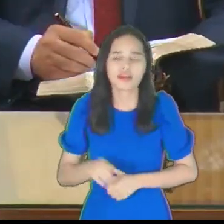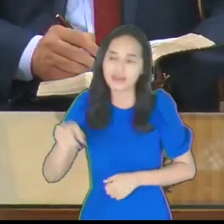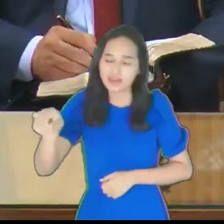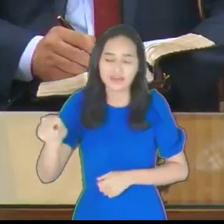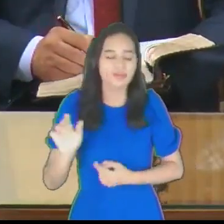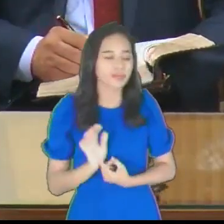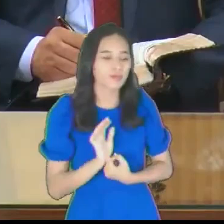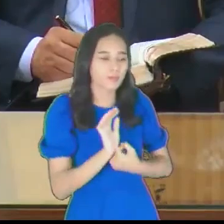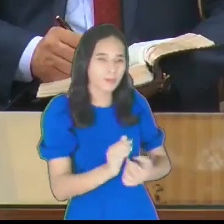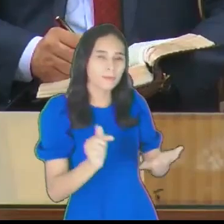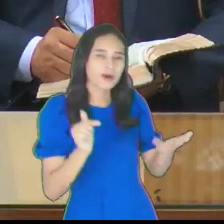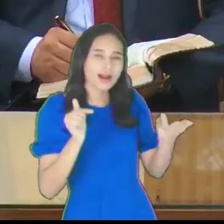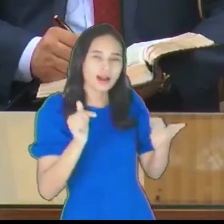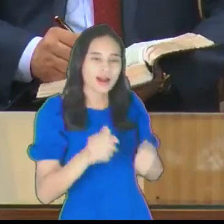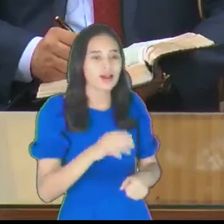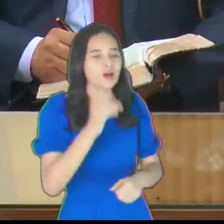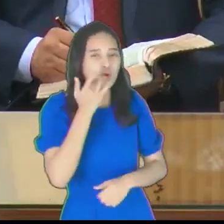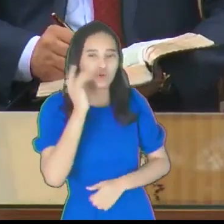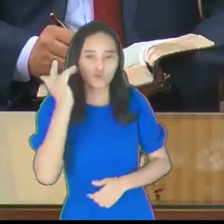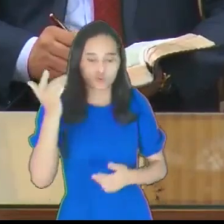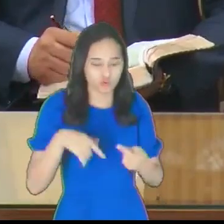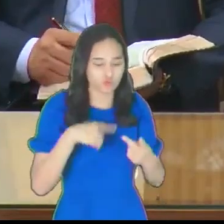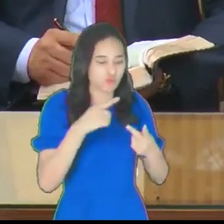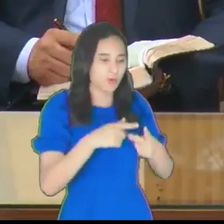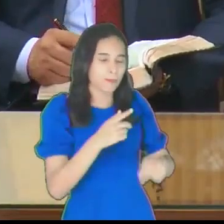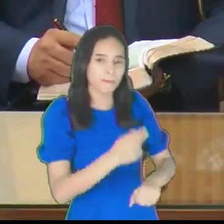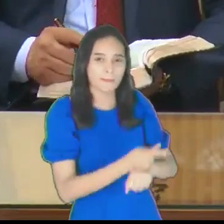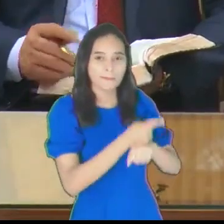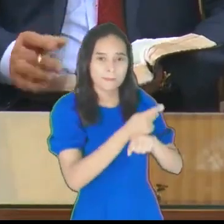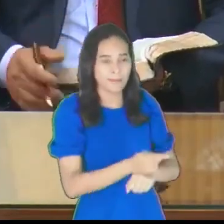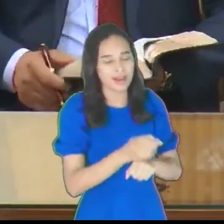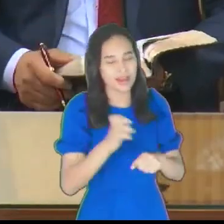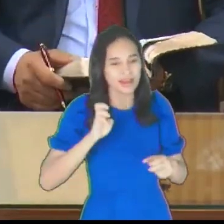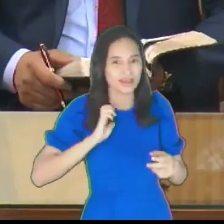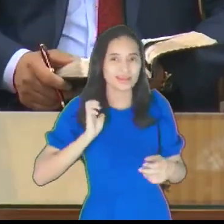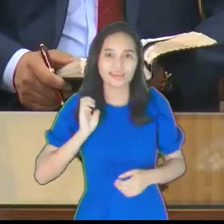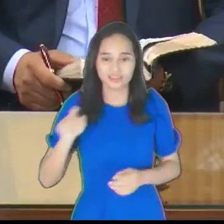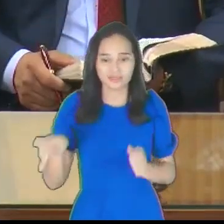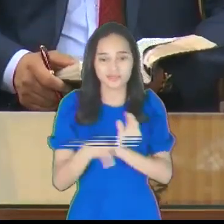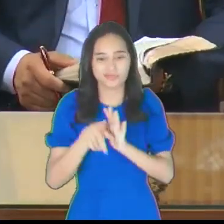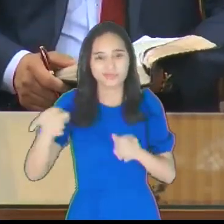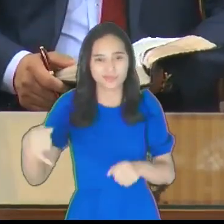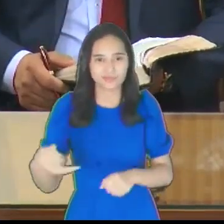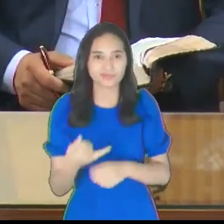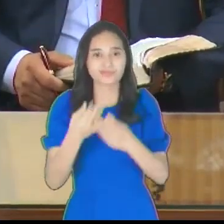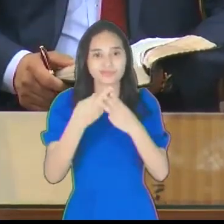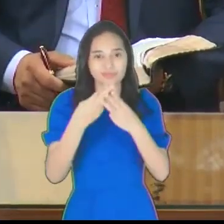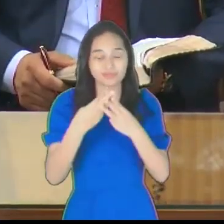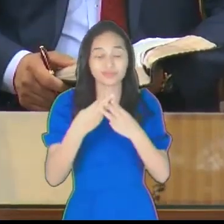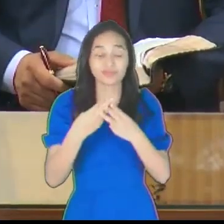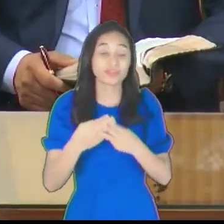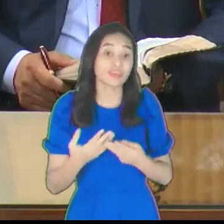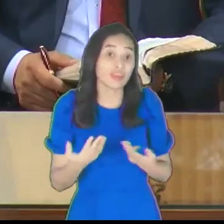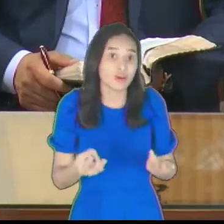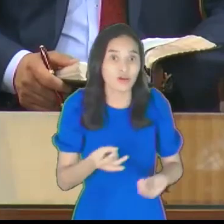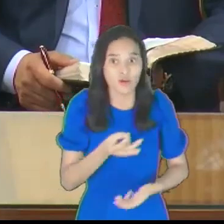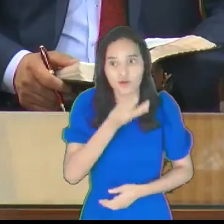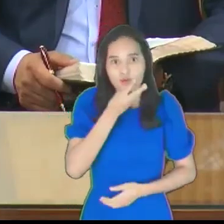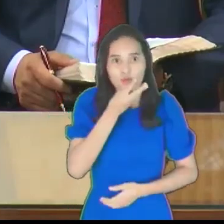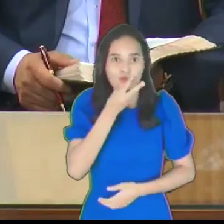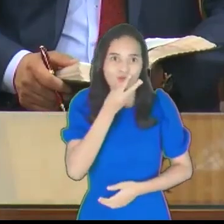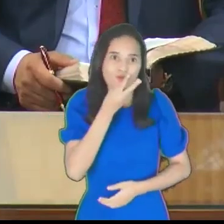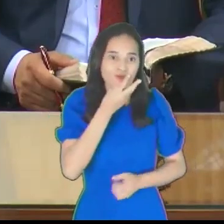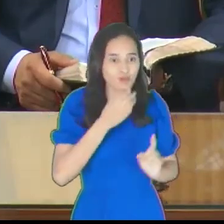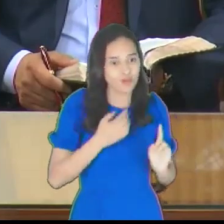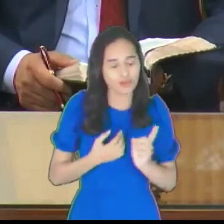a prata, ele mostrou as riquezas que tinha em Judá. Meus amados irmãos, aí o profeta Isaías chegou. O profeta